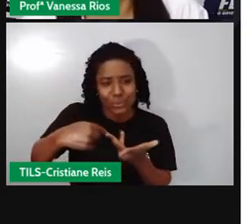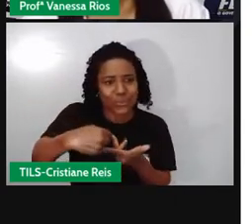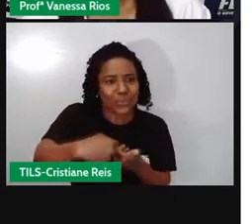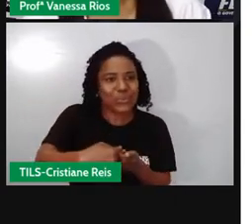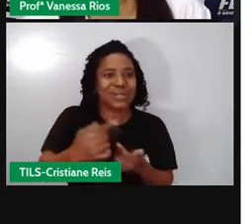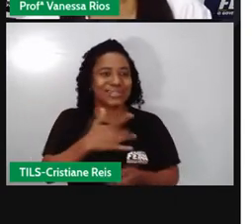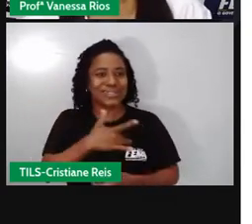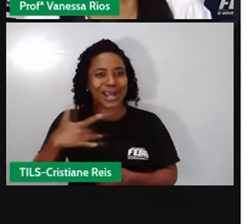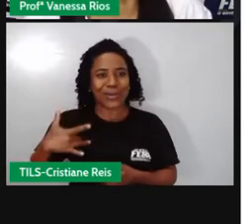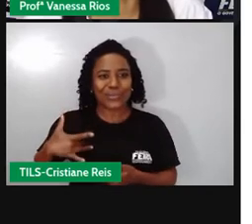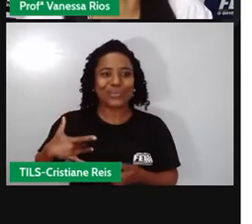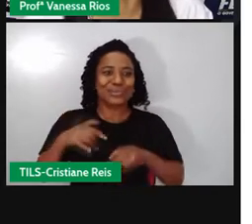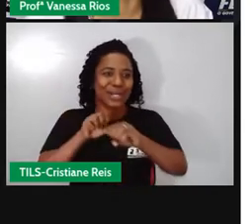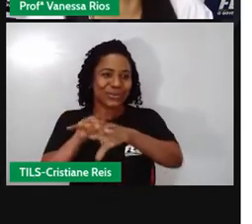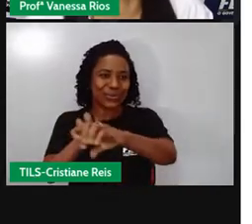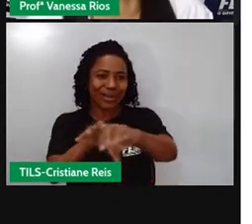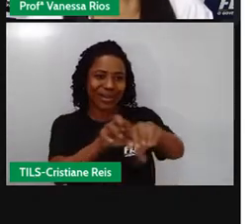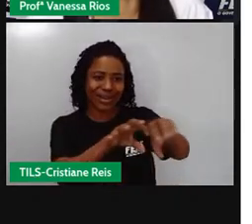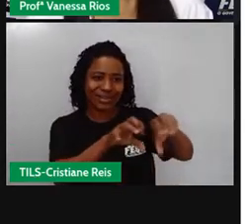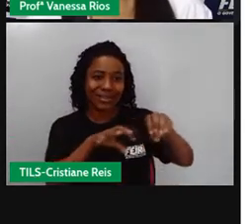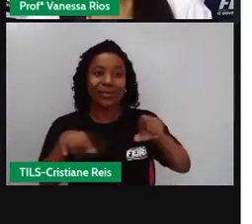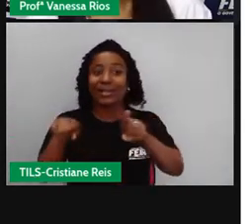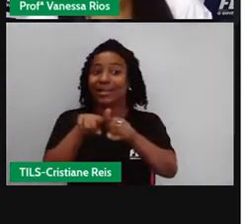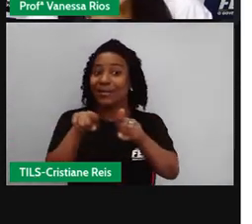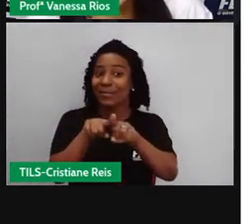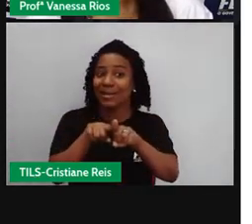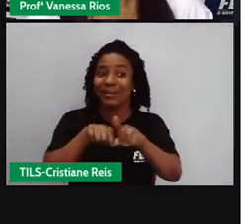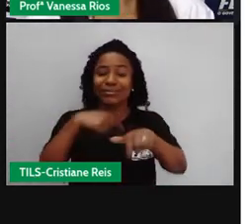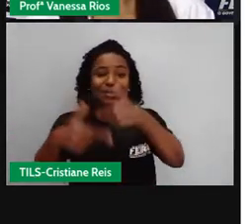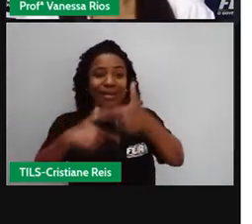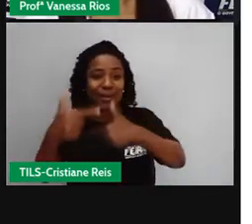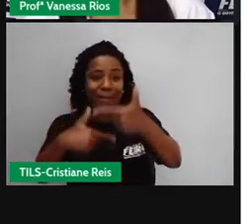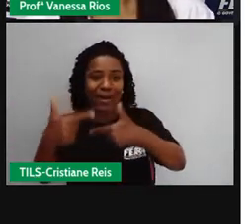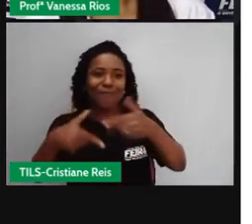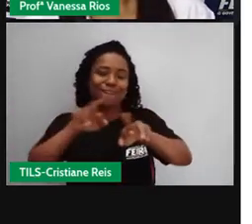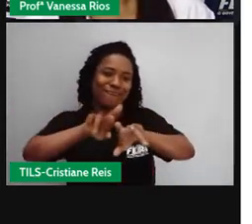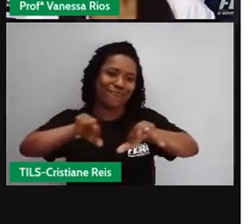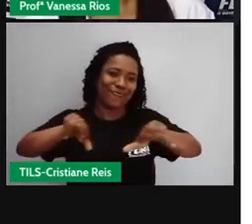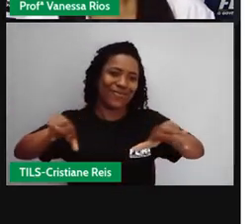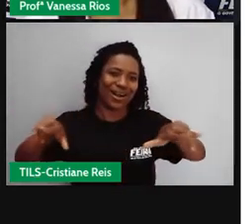educação e também todos os outros serviços públicos que